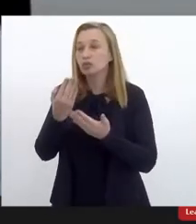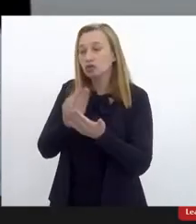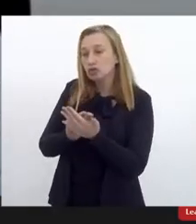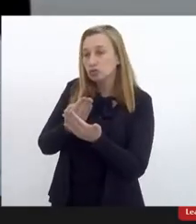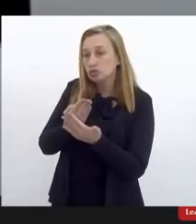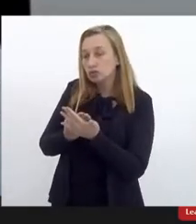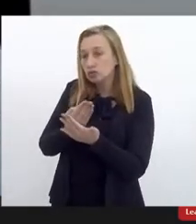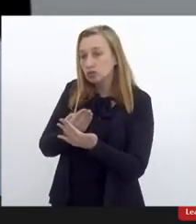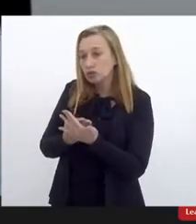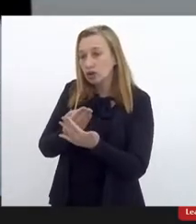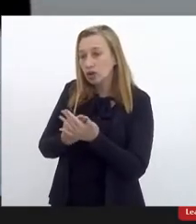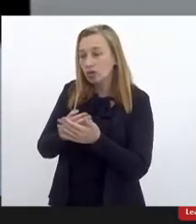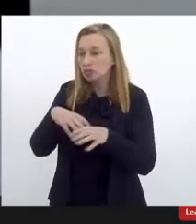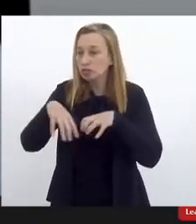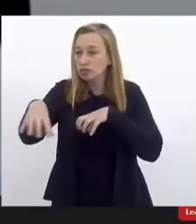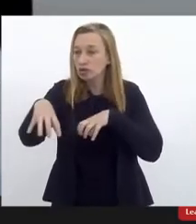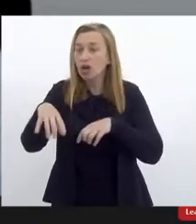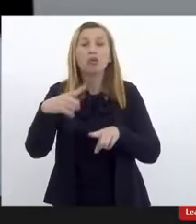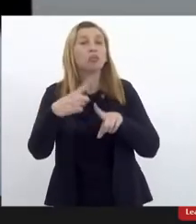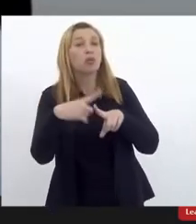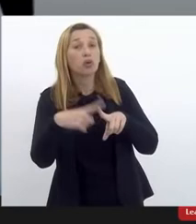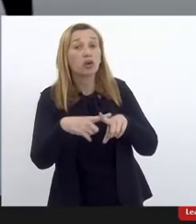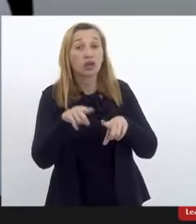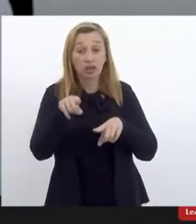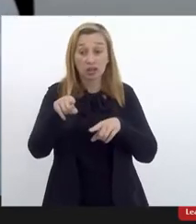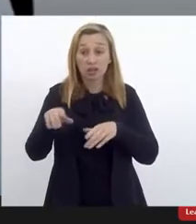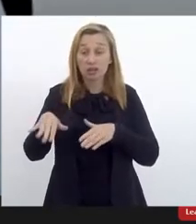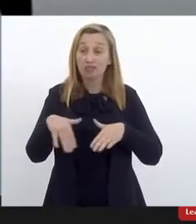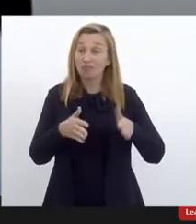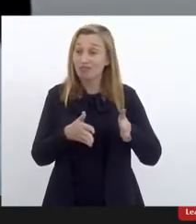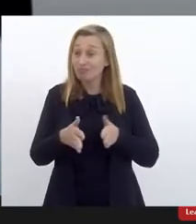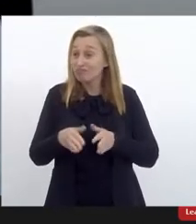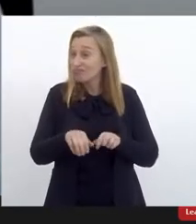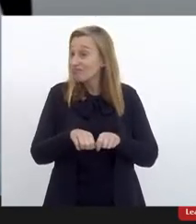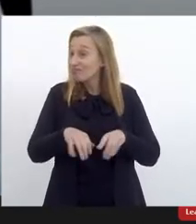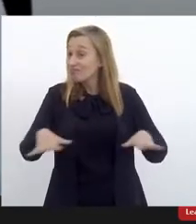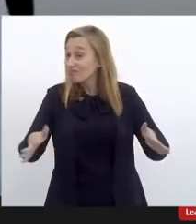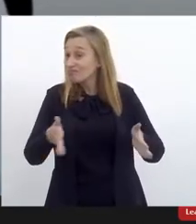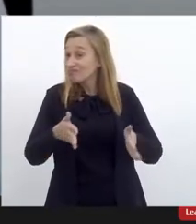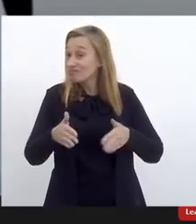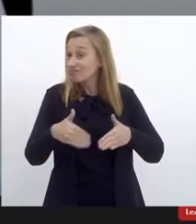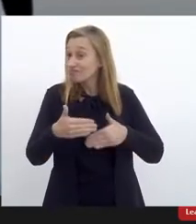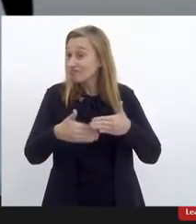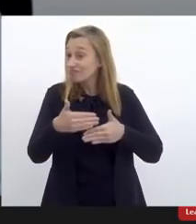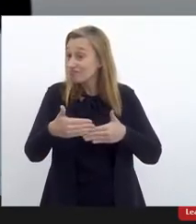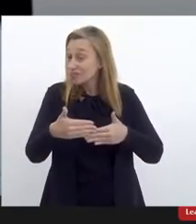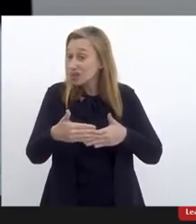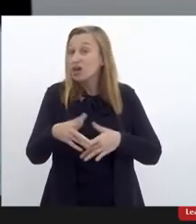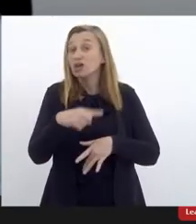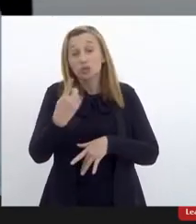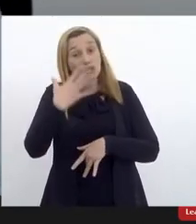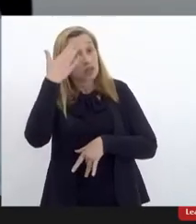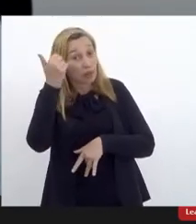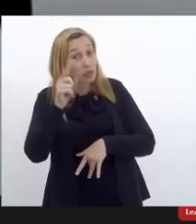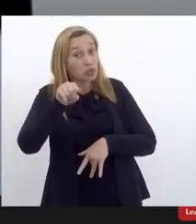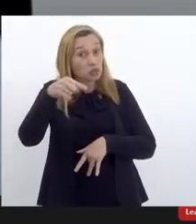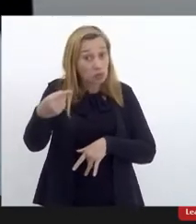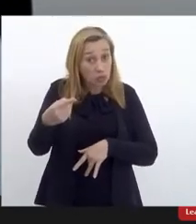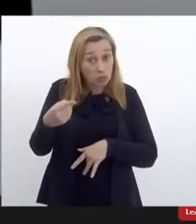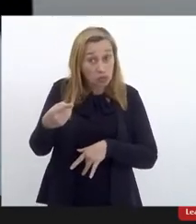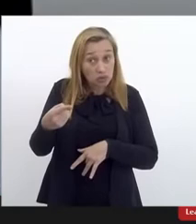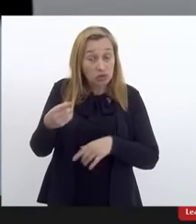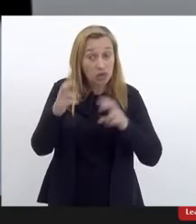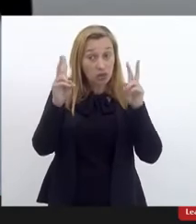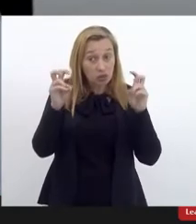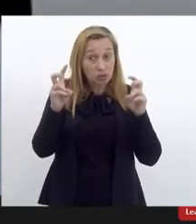comorbidades, né, mas também porque, nesse processo da pandemia, como nós sabemos, entre outras consequências, houve